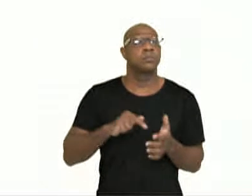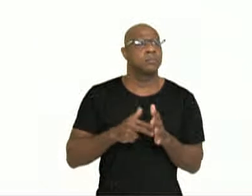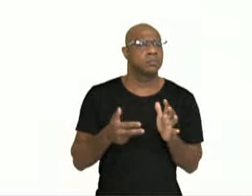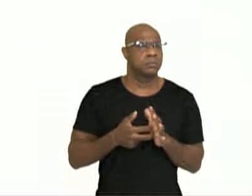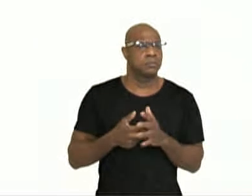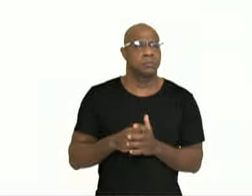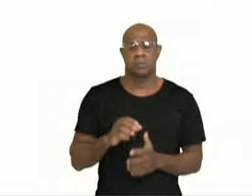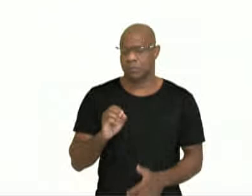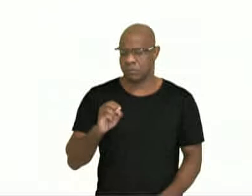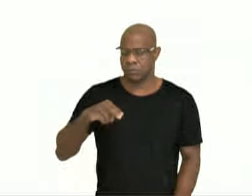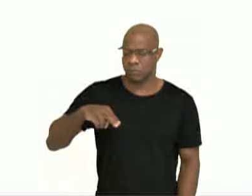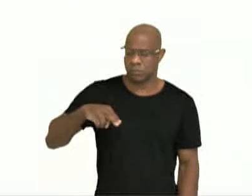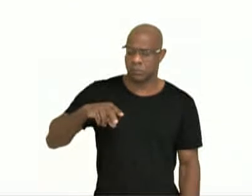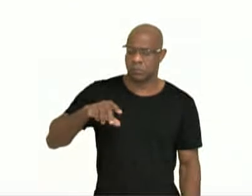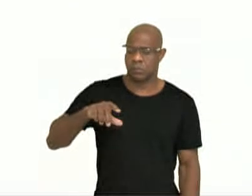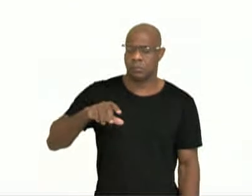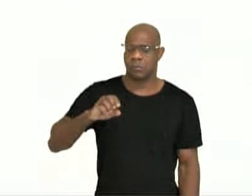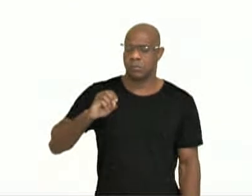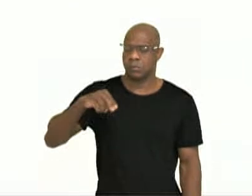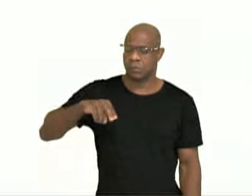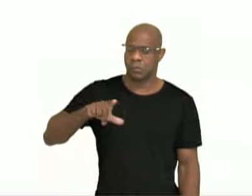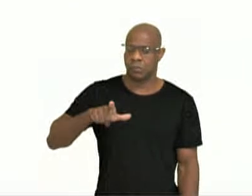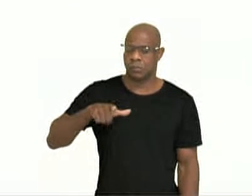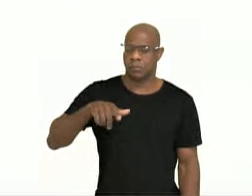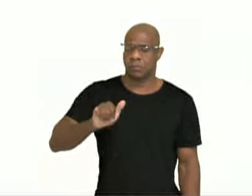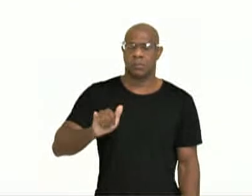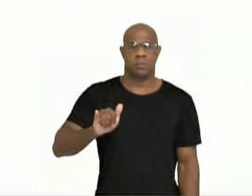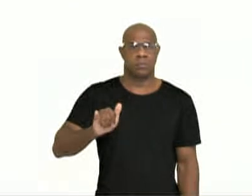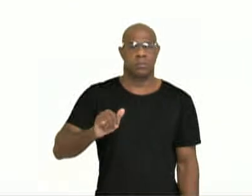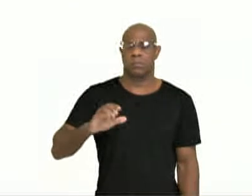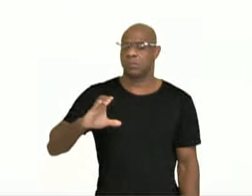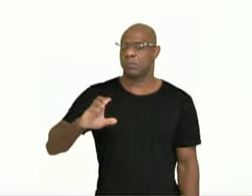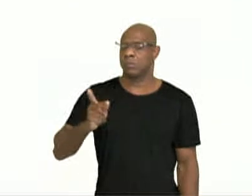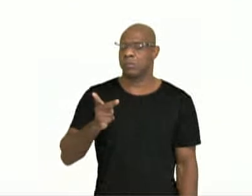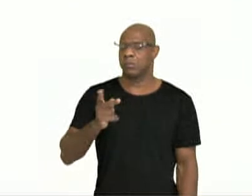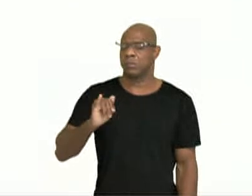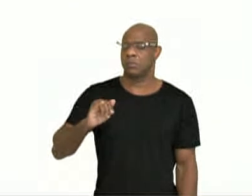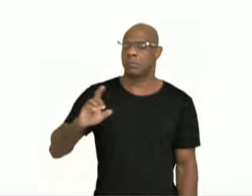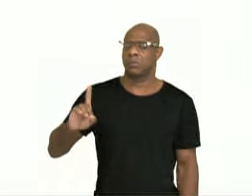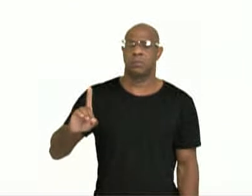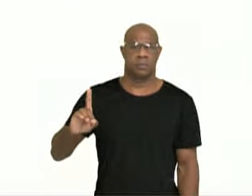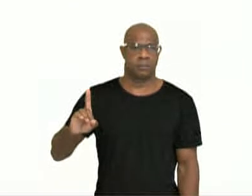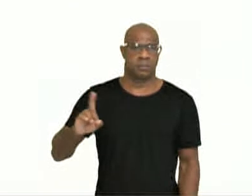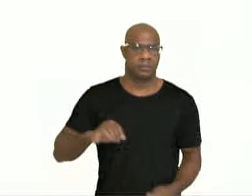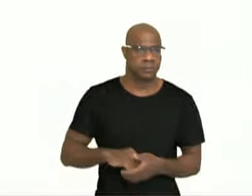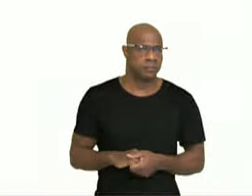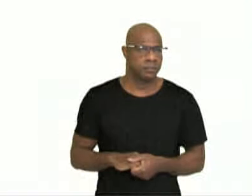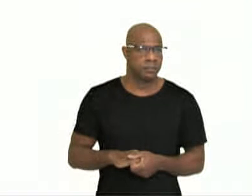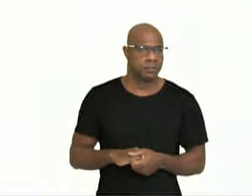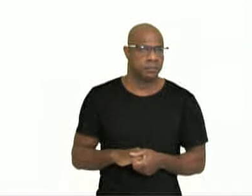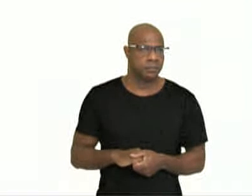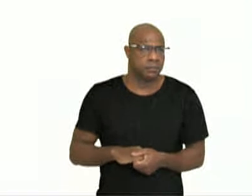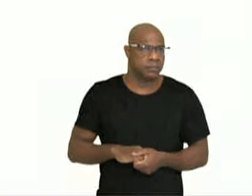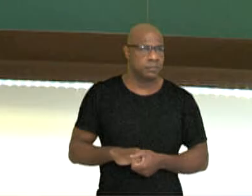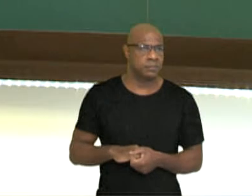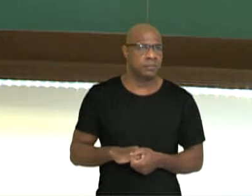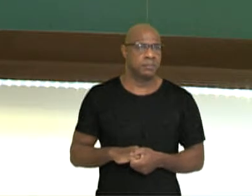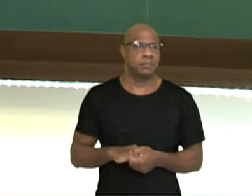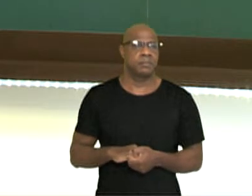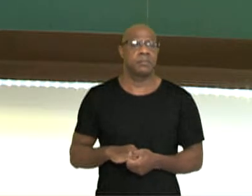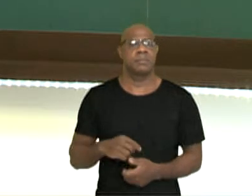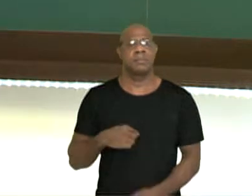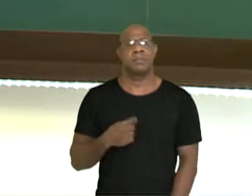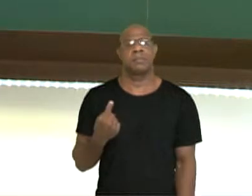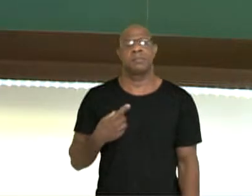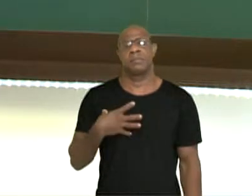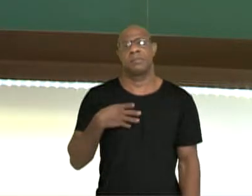Se você colocou no tradutor, vai sair lá, única criança. Quando ela é única criança, ela é o quê? Ela é o